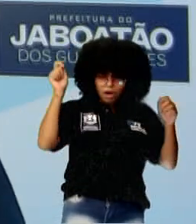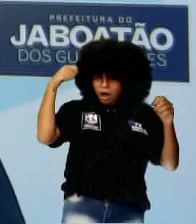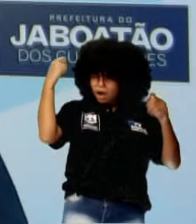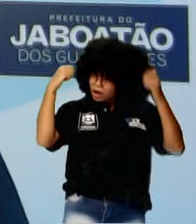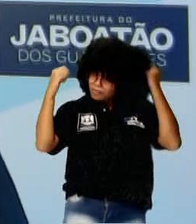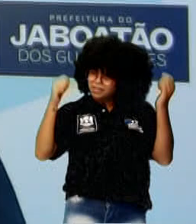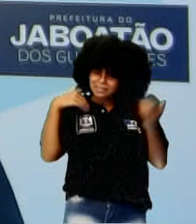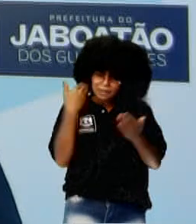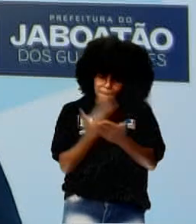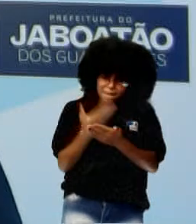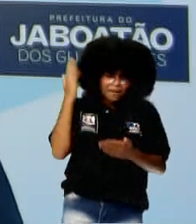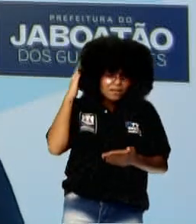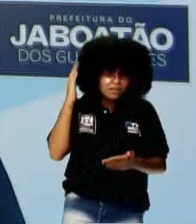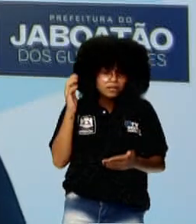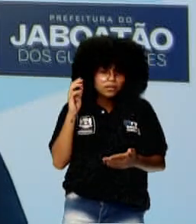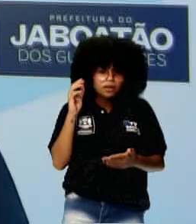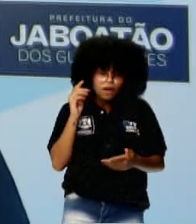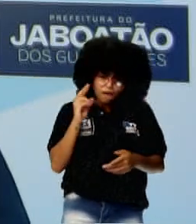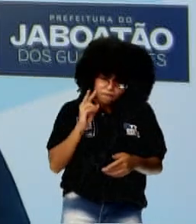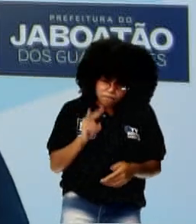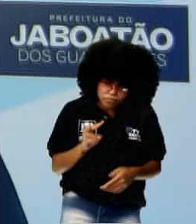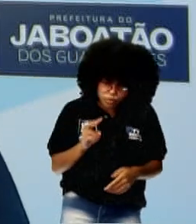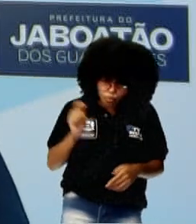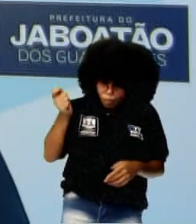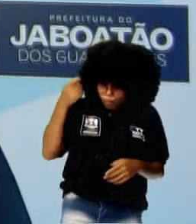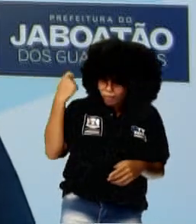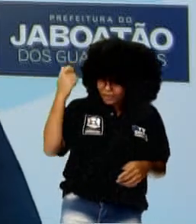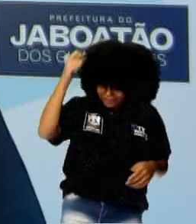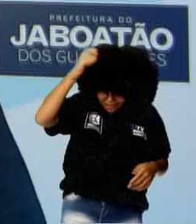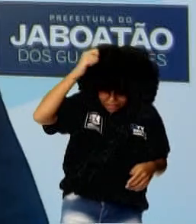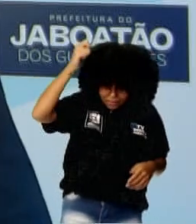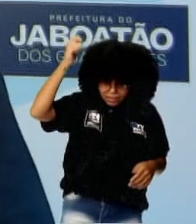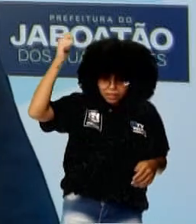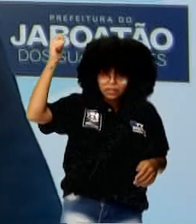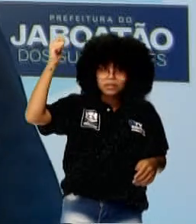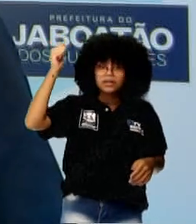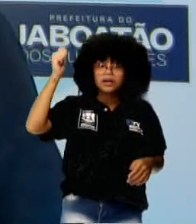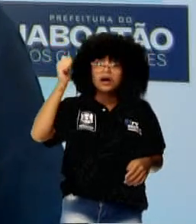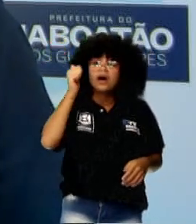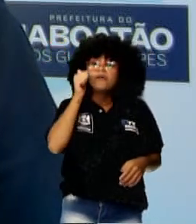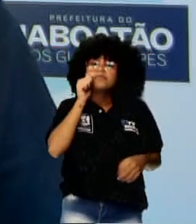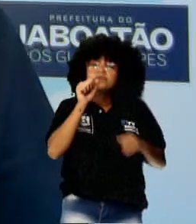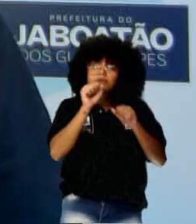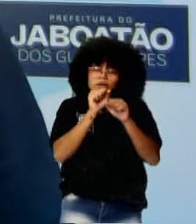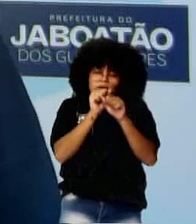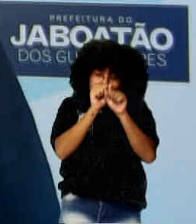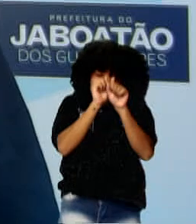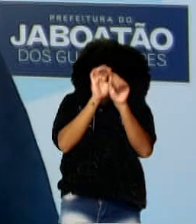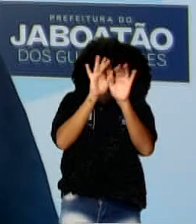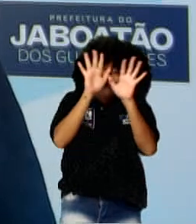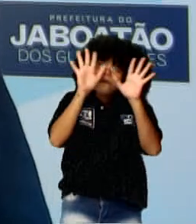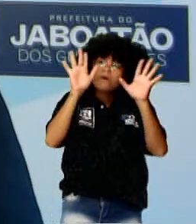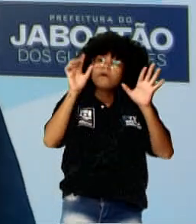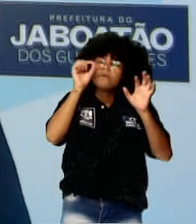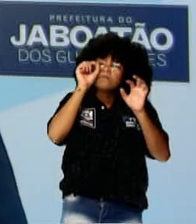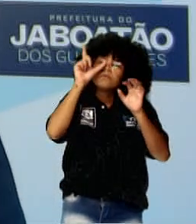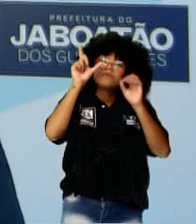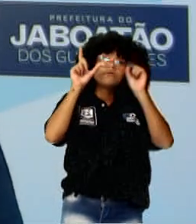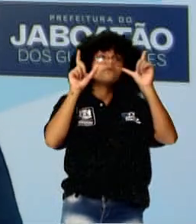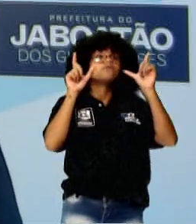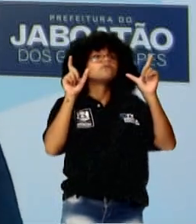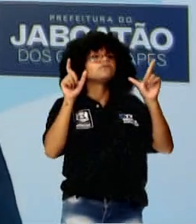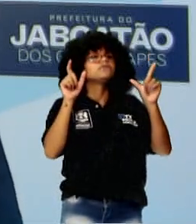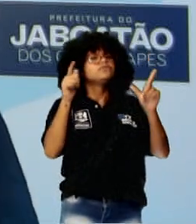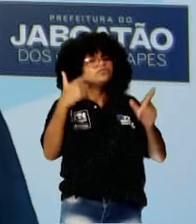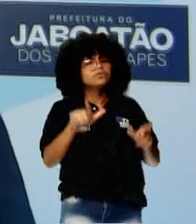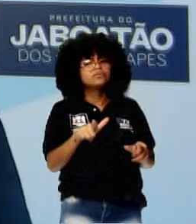tinha se machucado na queda, encontrou um pente. E retirando, Branca de Neve acordou. E mais uma vez, para